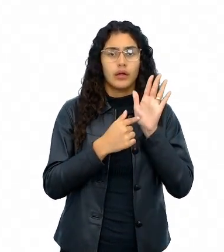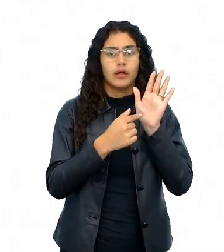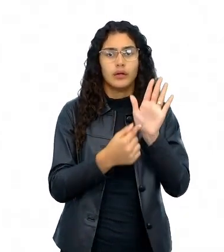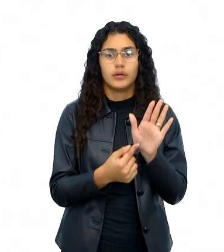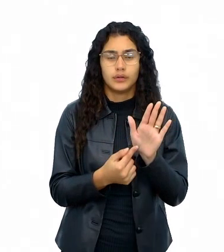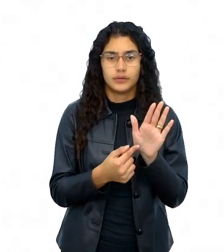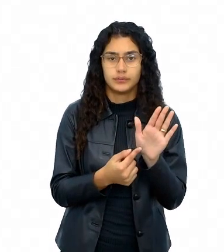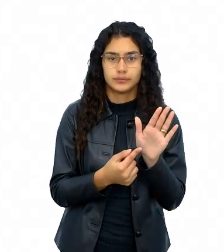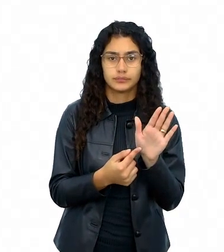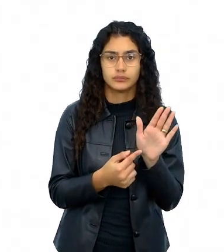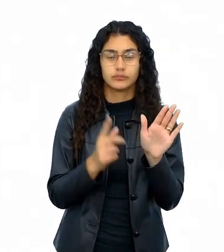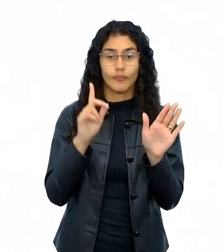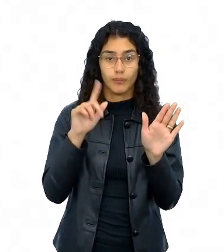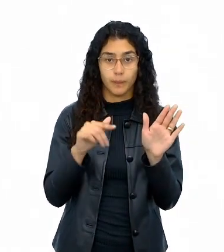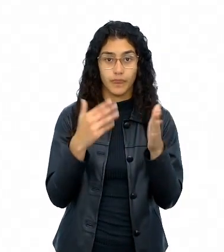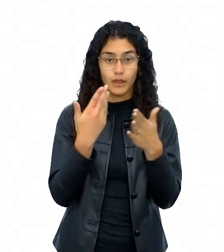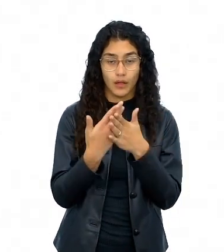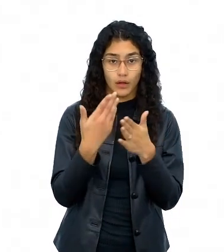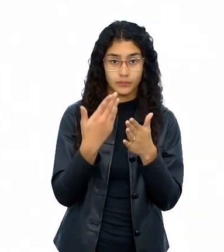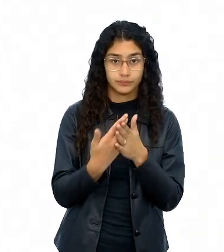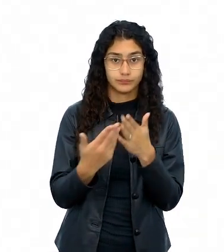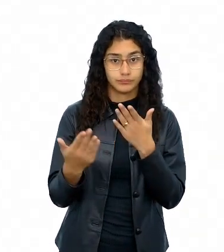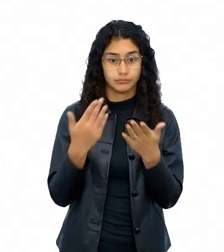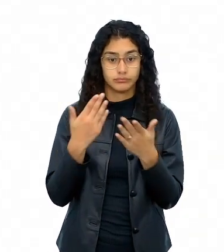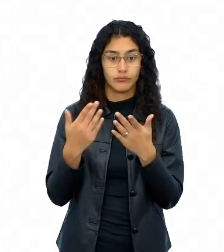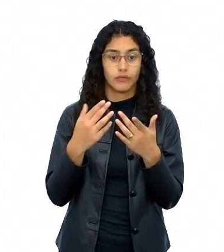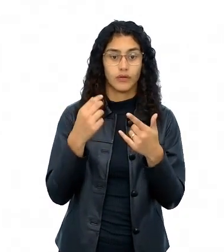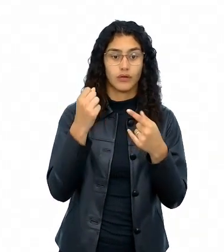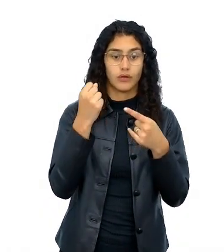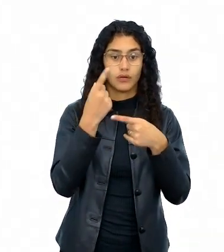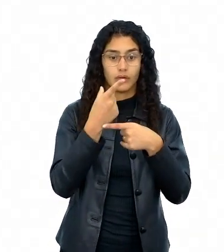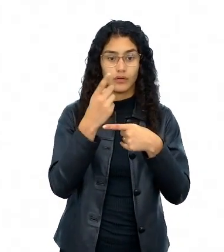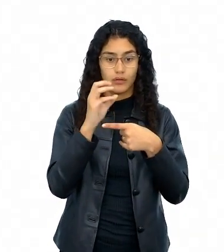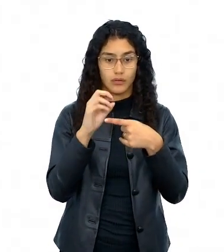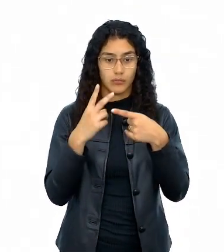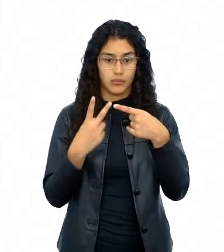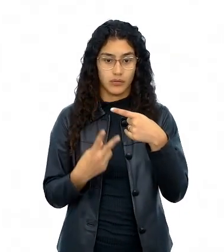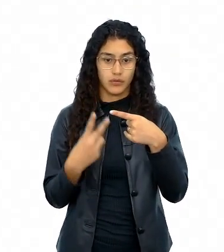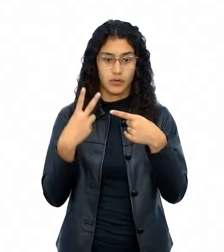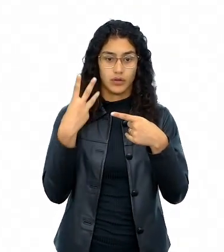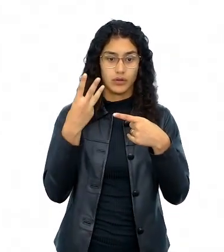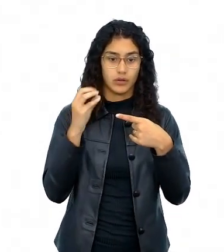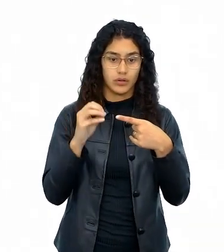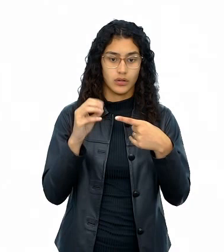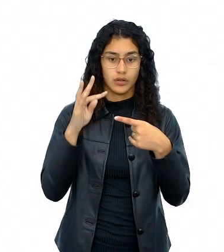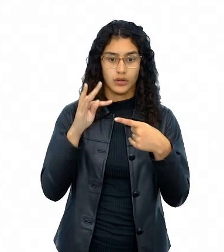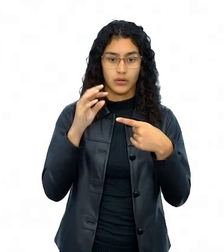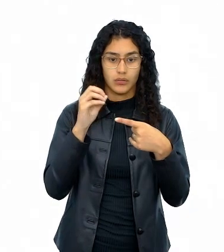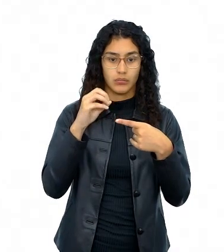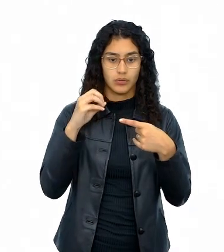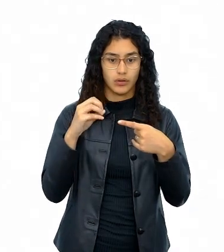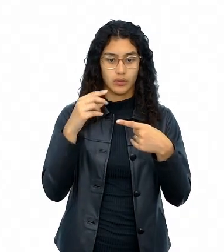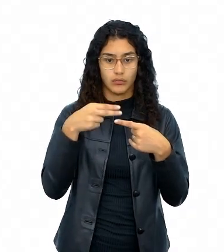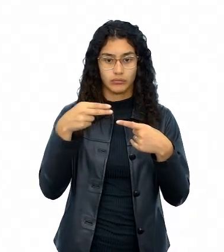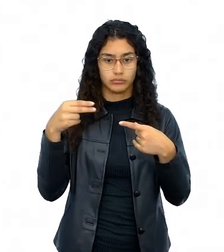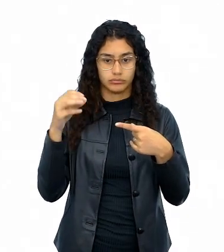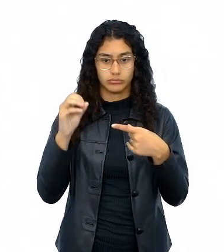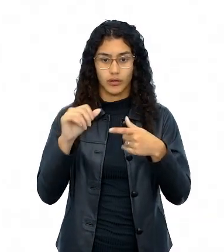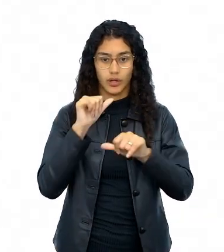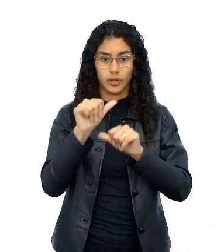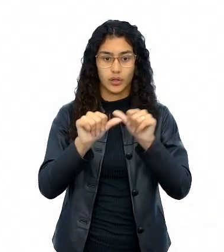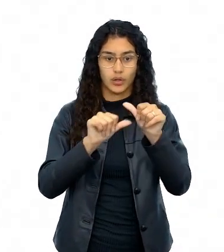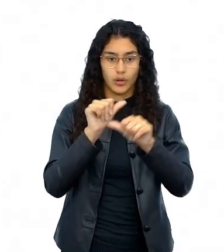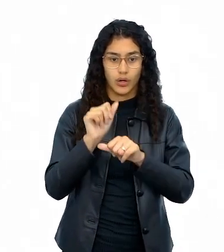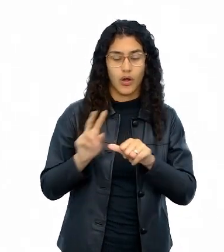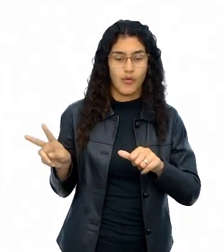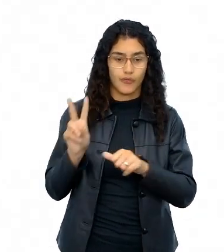que essa é alfa que é o quadrado sobre 2, mais B0, vezes T, mais F0. E vai substituir lá os